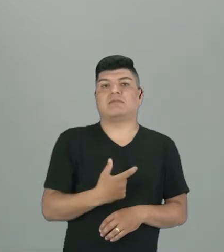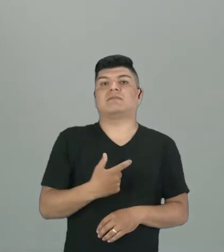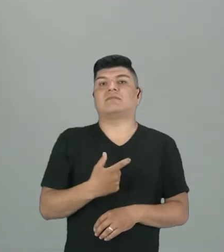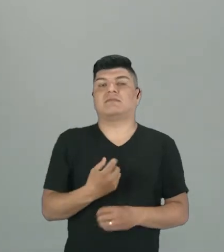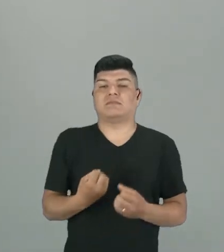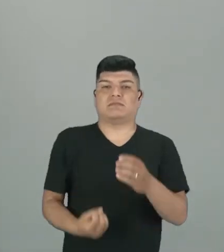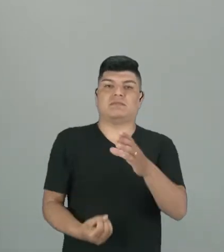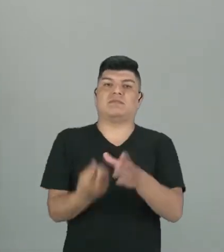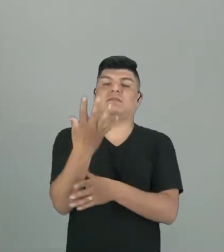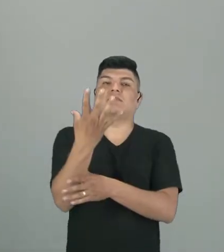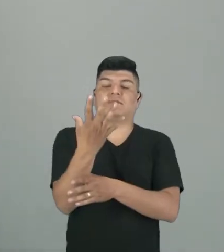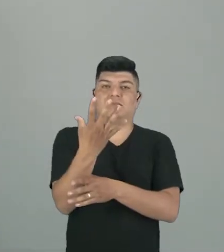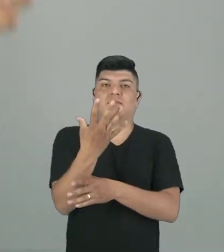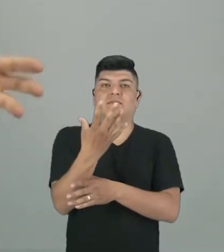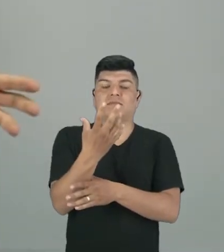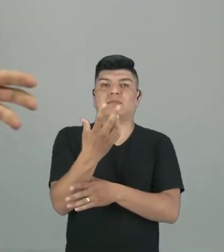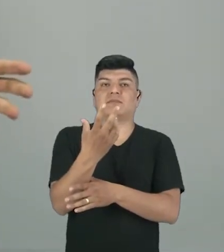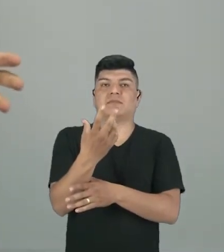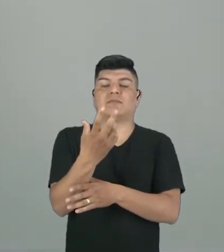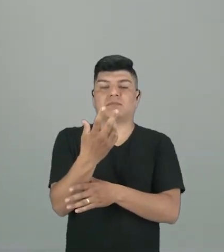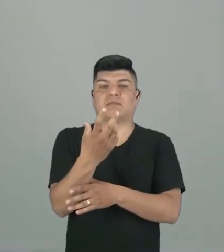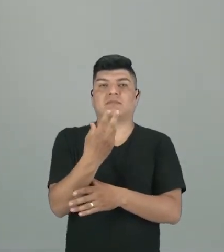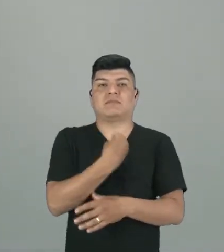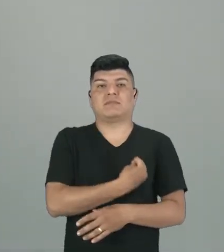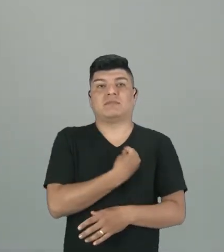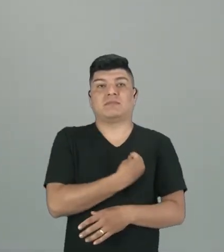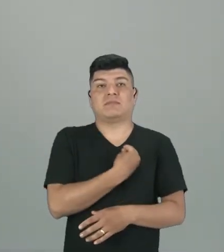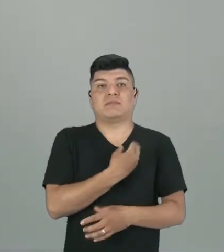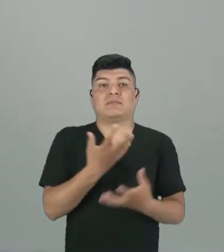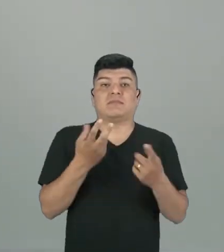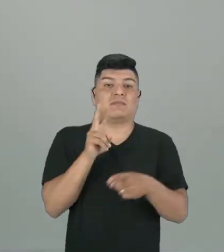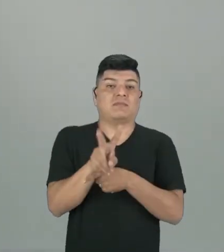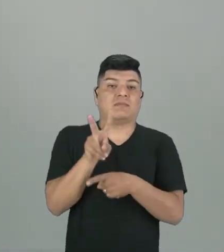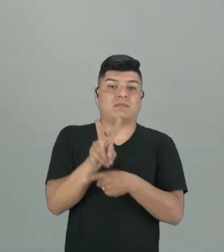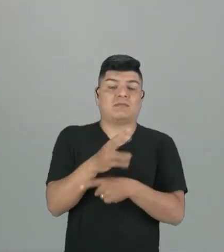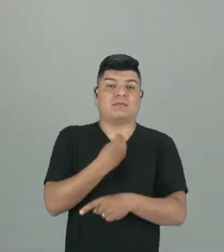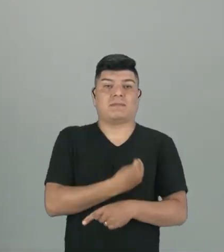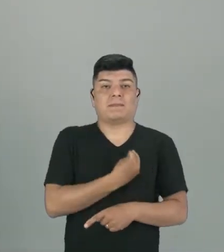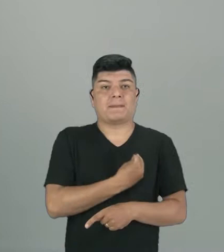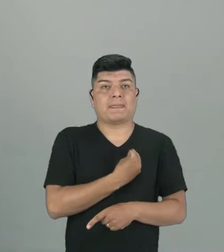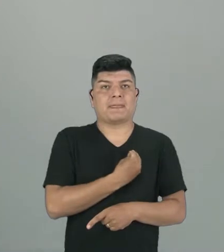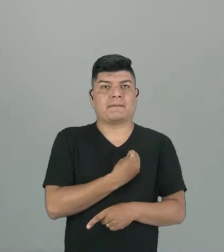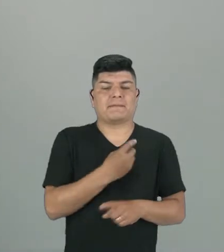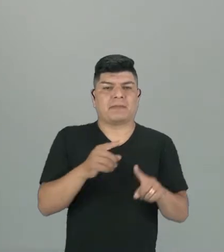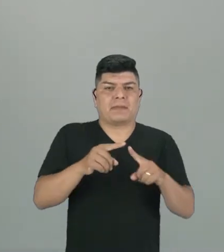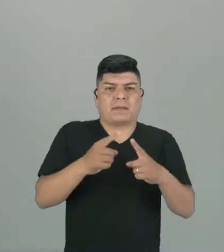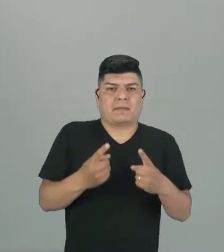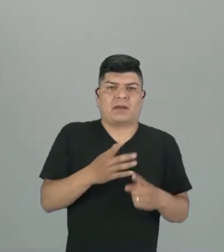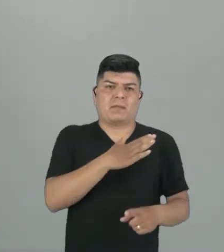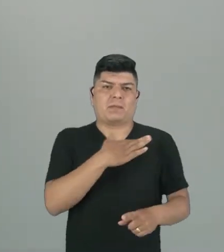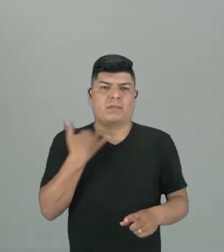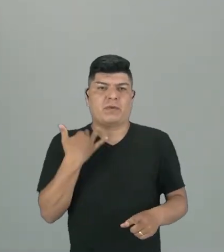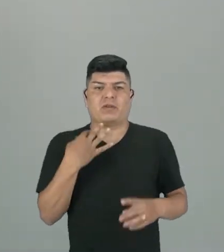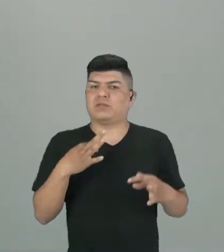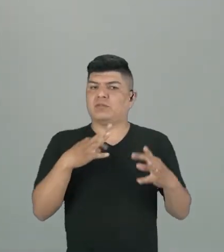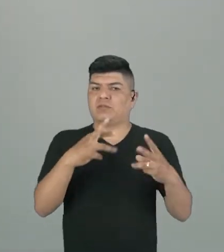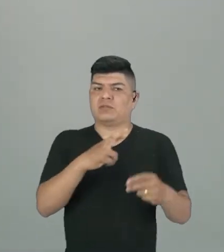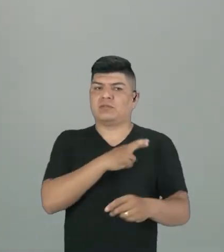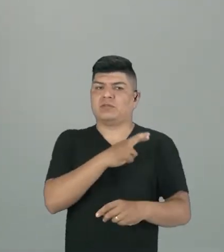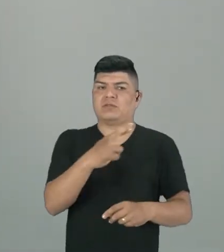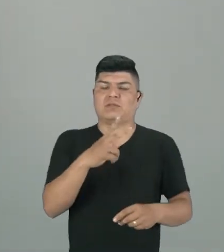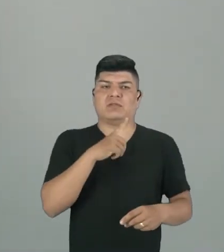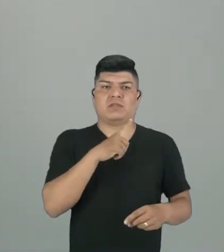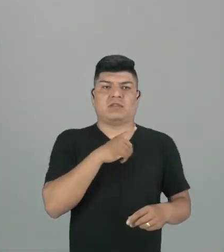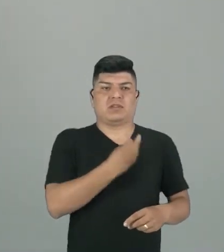criou. E esse ser superior que criou a vida, ele quer preservar a vida. Ah, mas existe a morte? Toda religião diz que